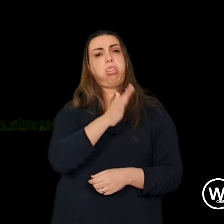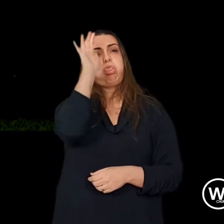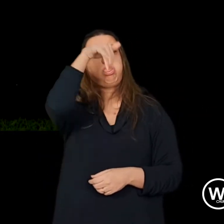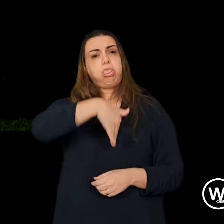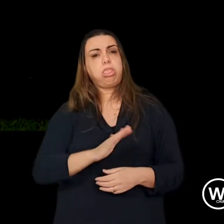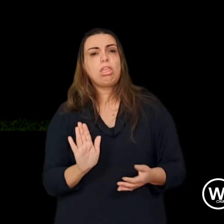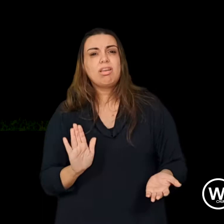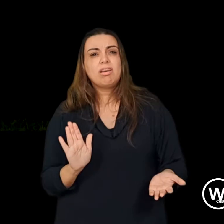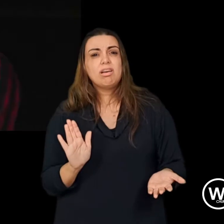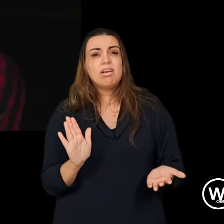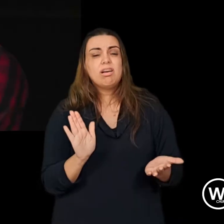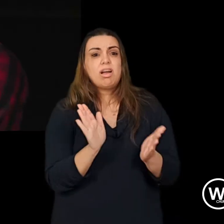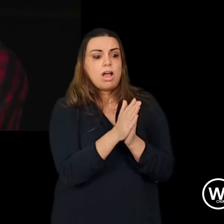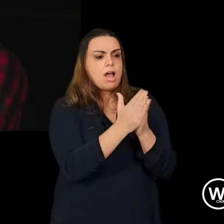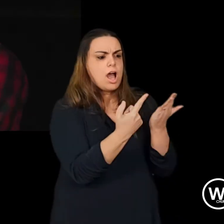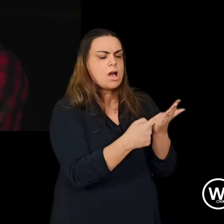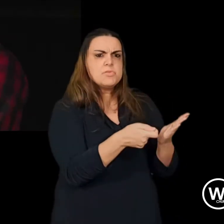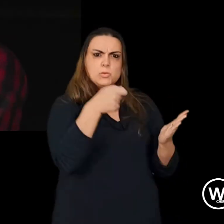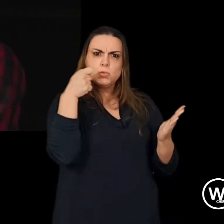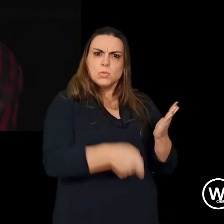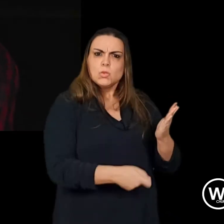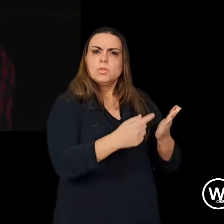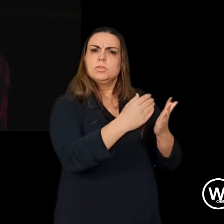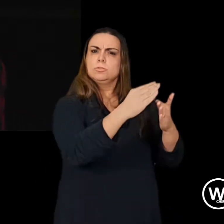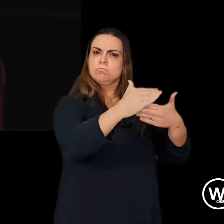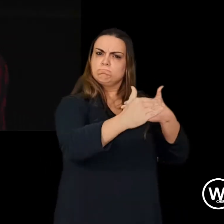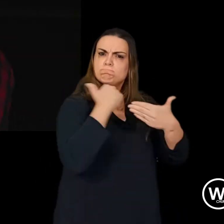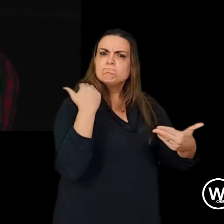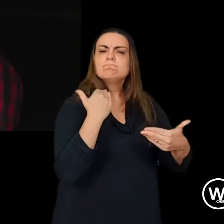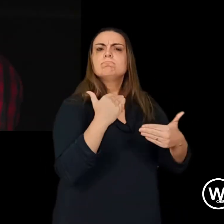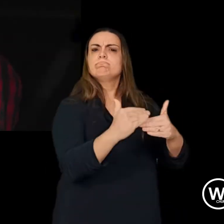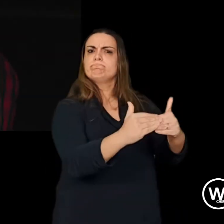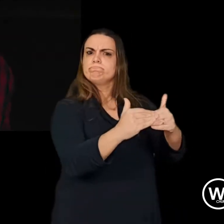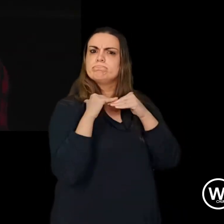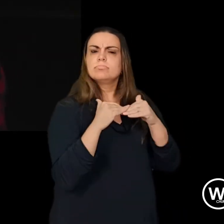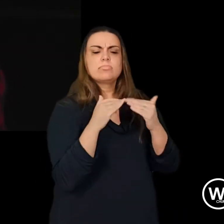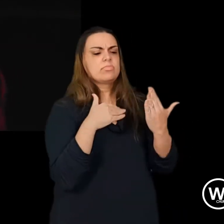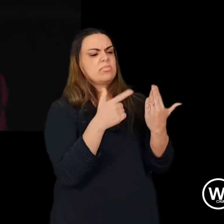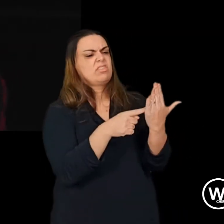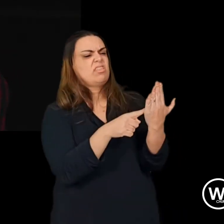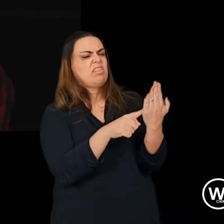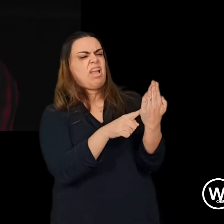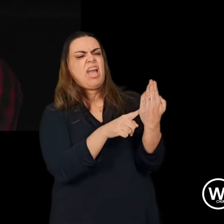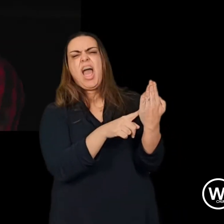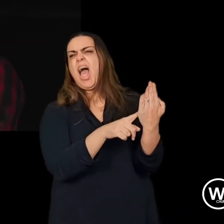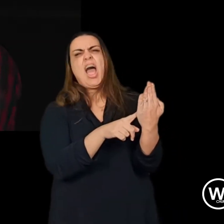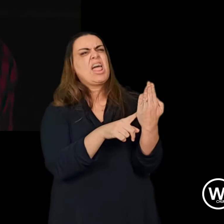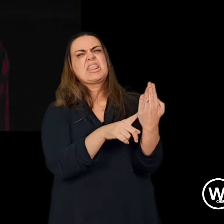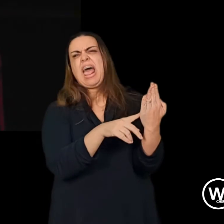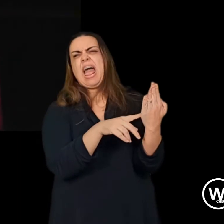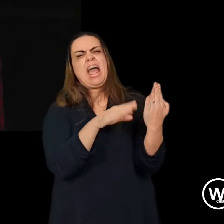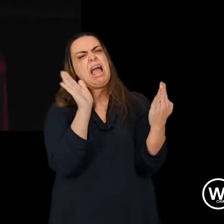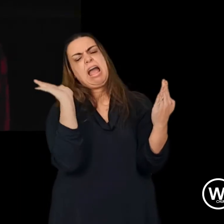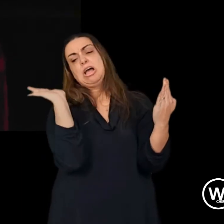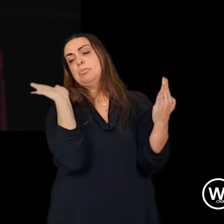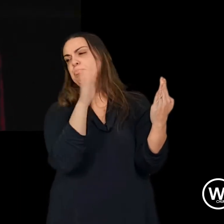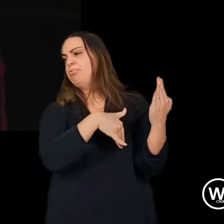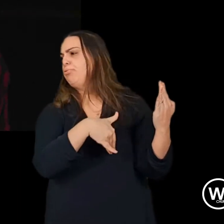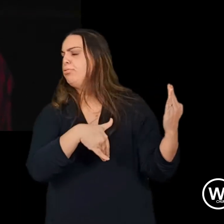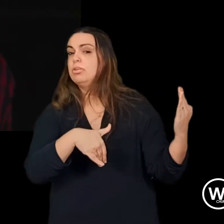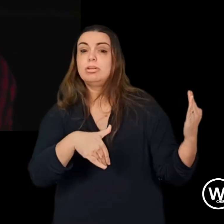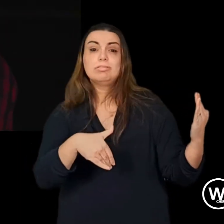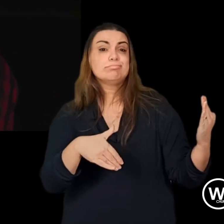inconstante. Agora, quando você, um ser inconstante, pega a palavra de Deus, aceita ela